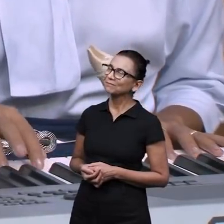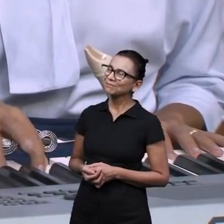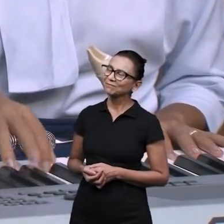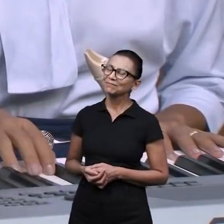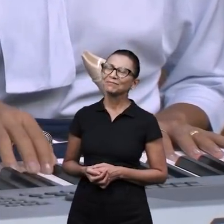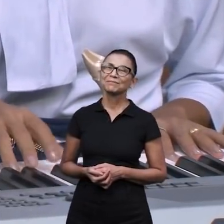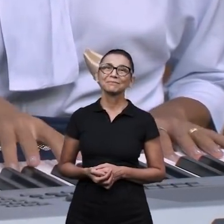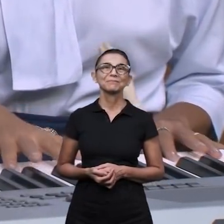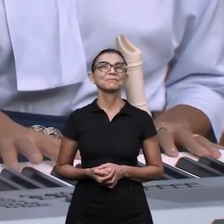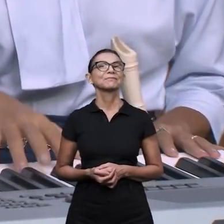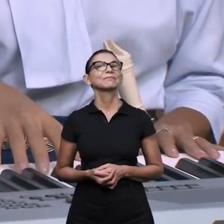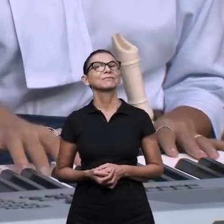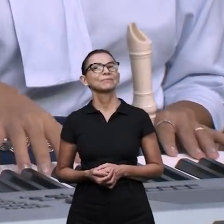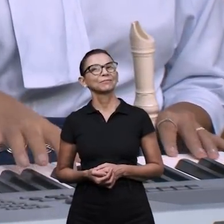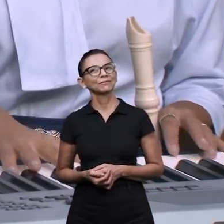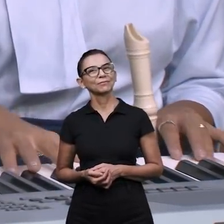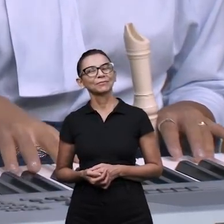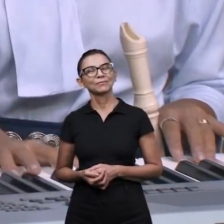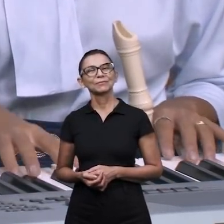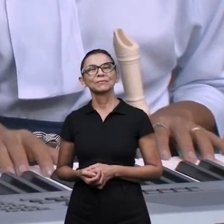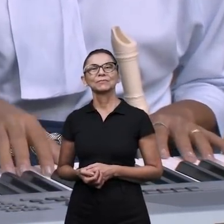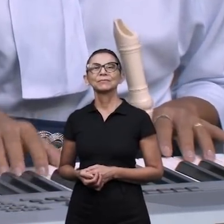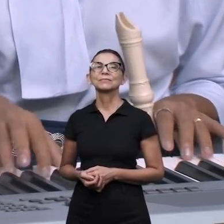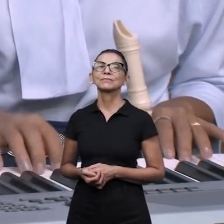Si, lá, sol, mi, sol.